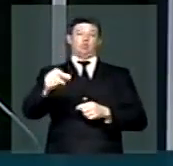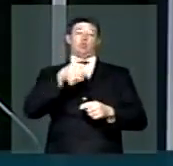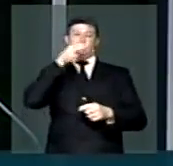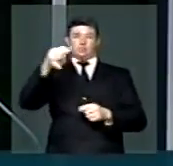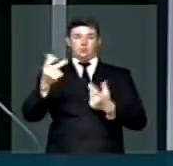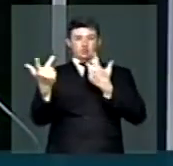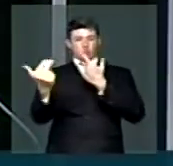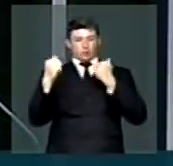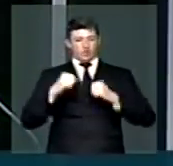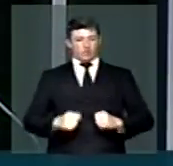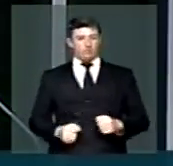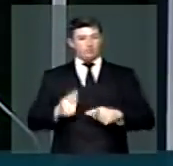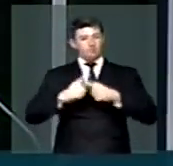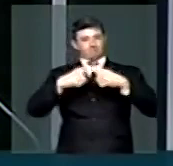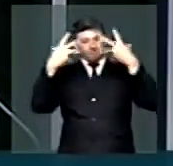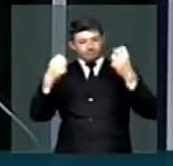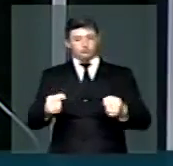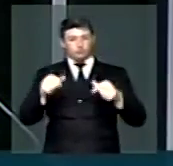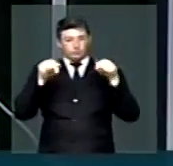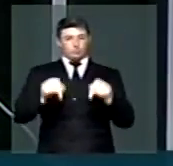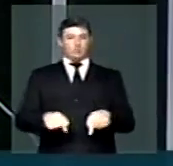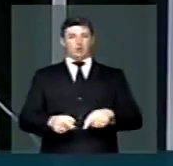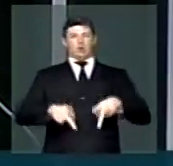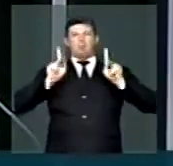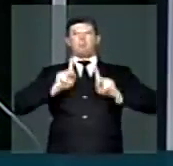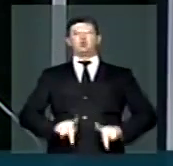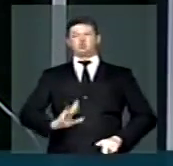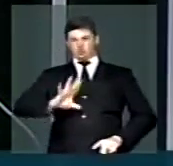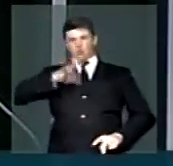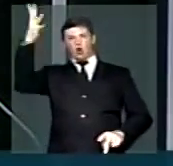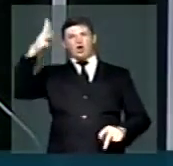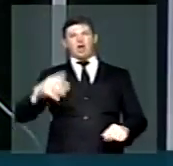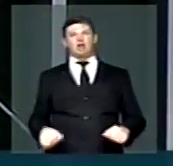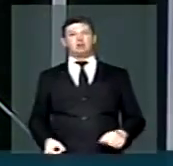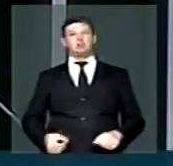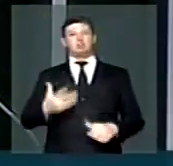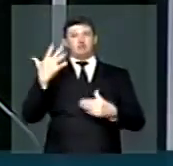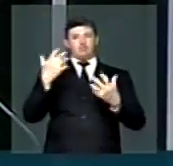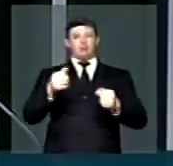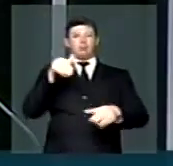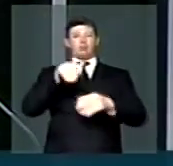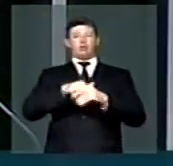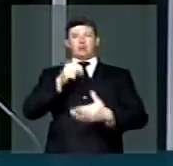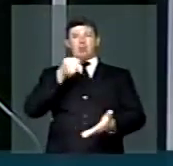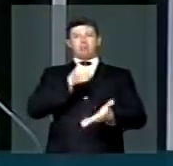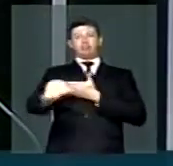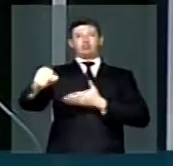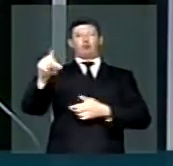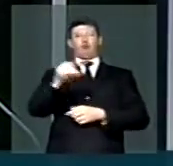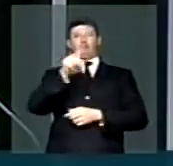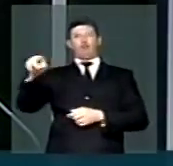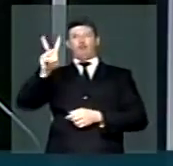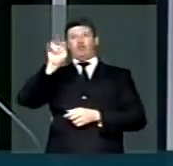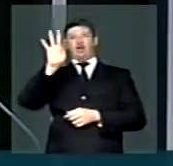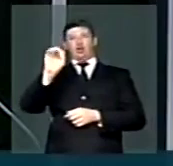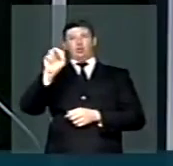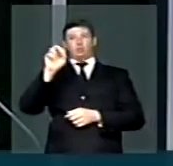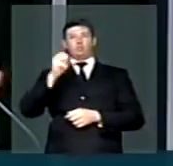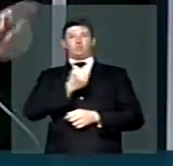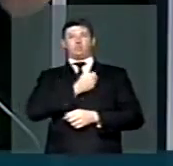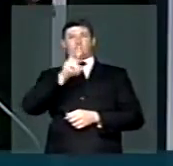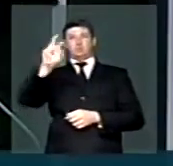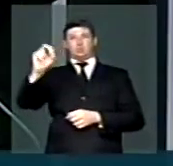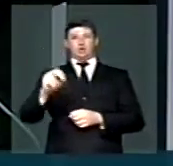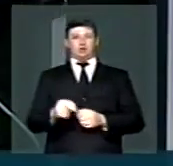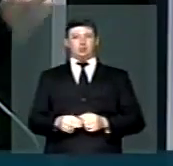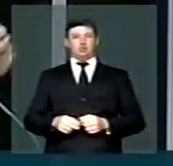Excelência, porque assumiu aqui uma postura corajosa para votar pela derrubada do veto número 50,